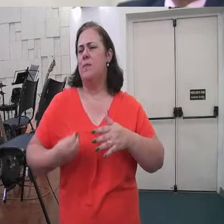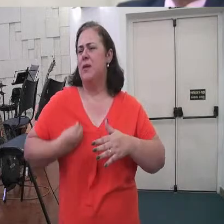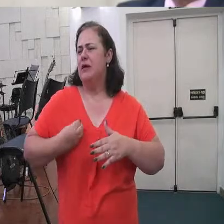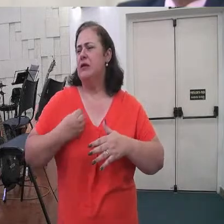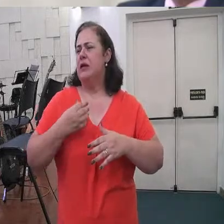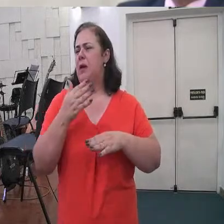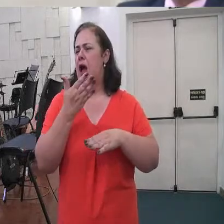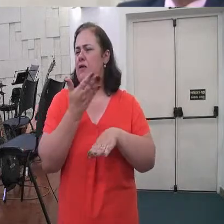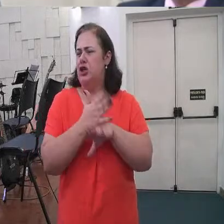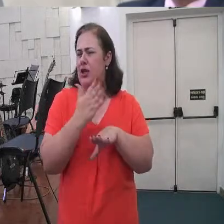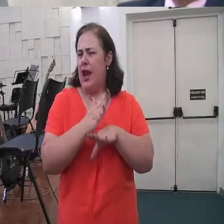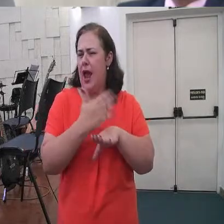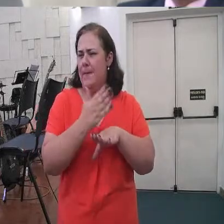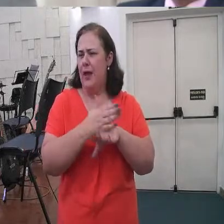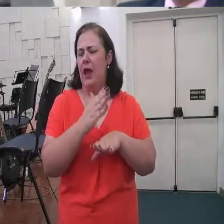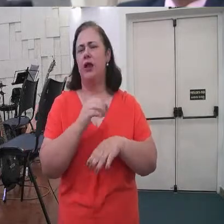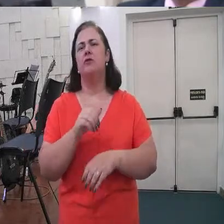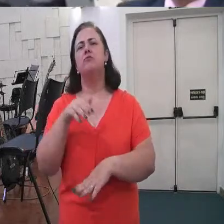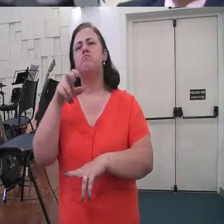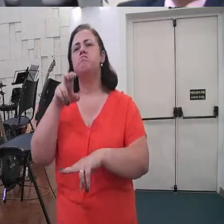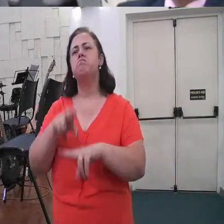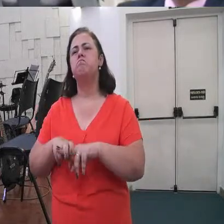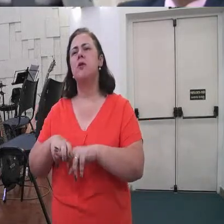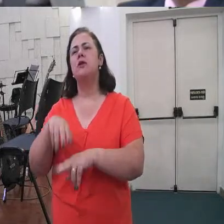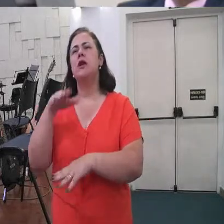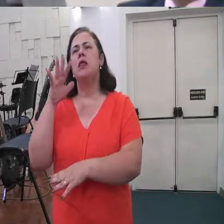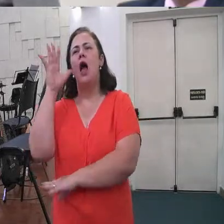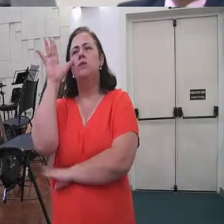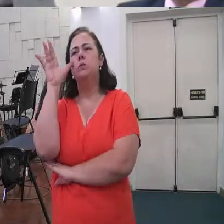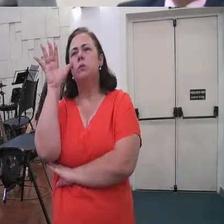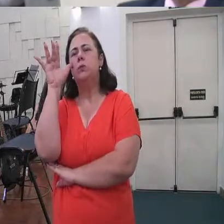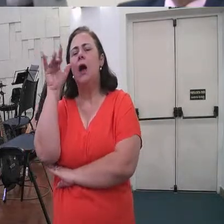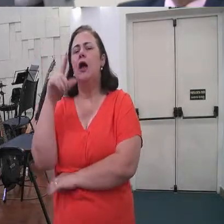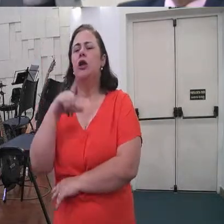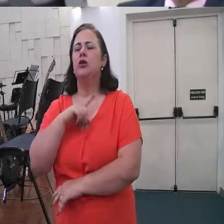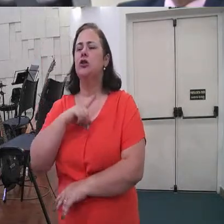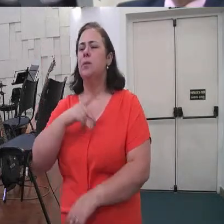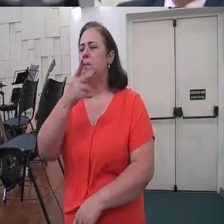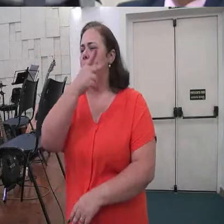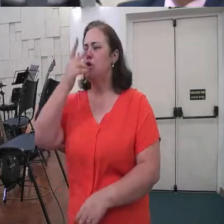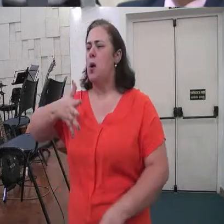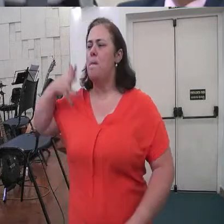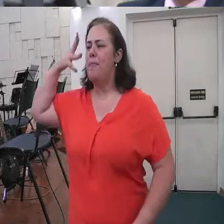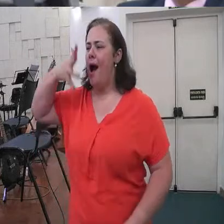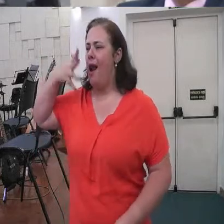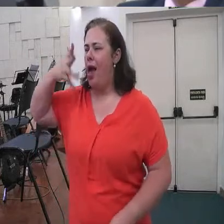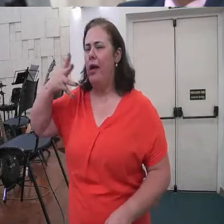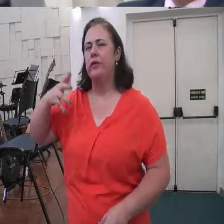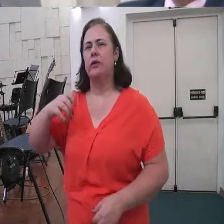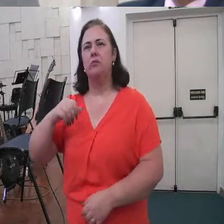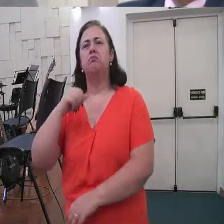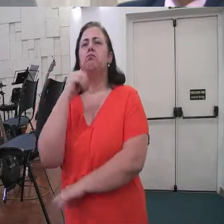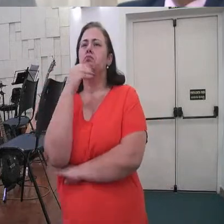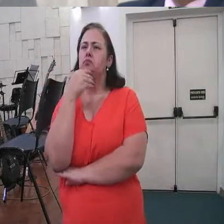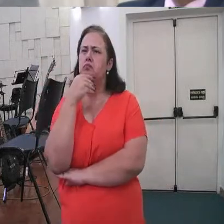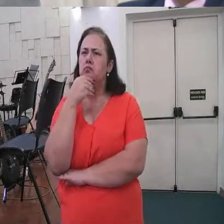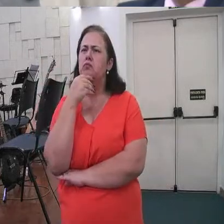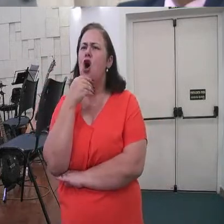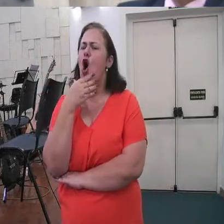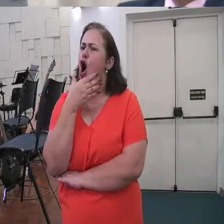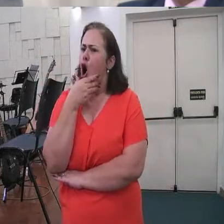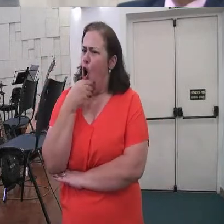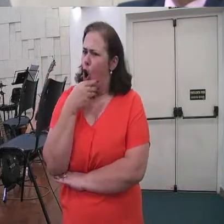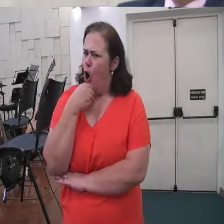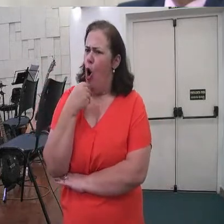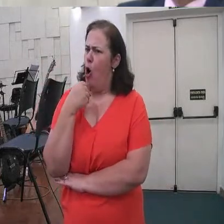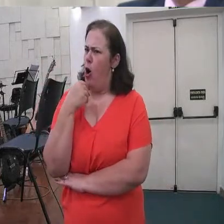palestrantes extraordinários, Roberto Chiniachik, não é? Paulo Marins,